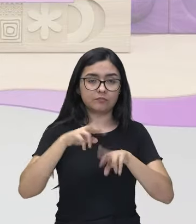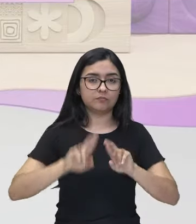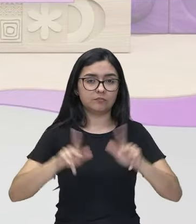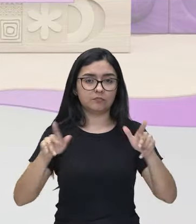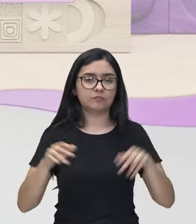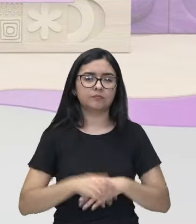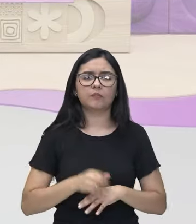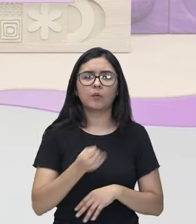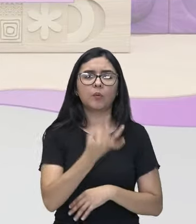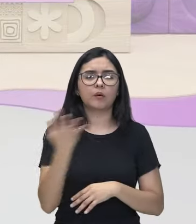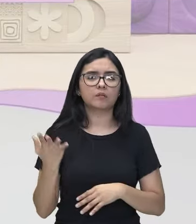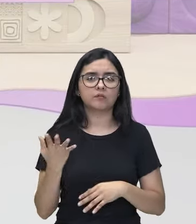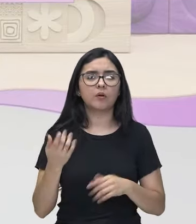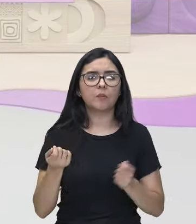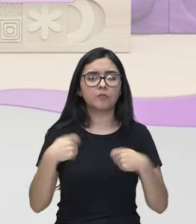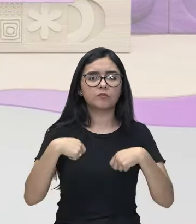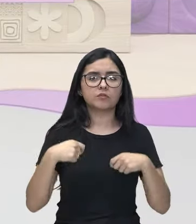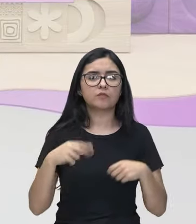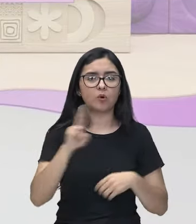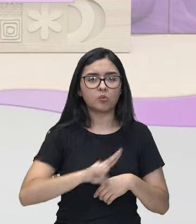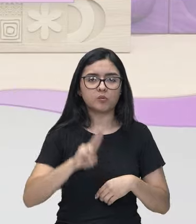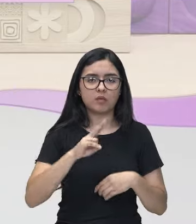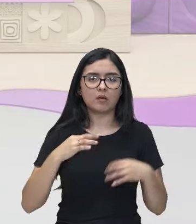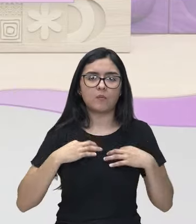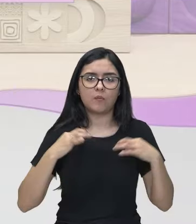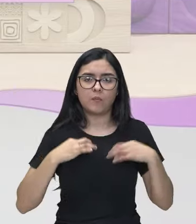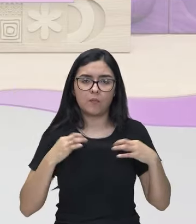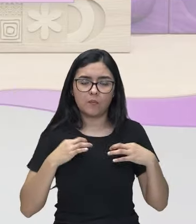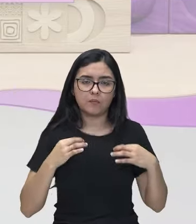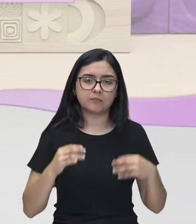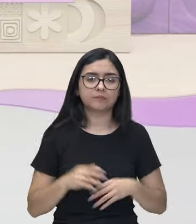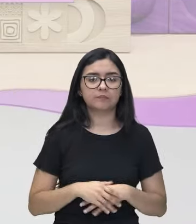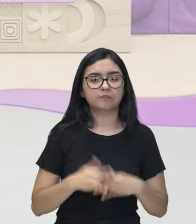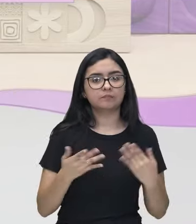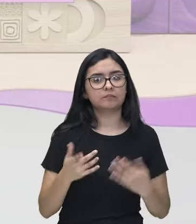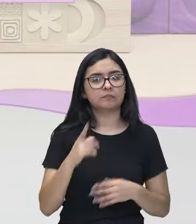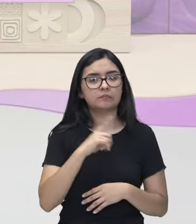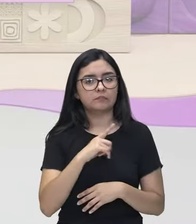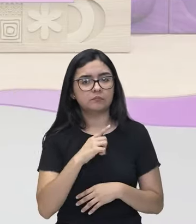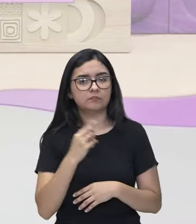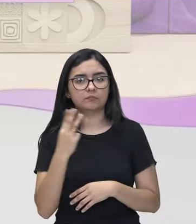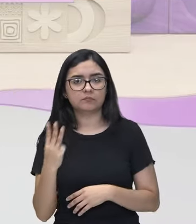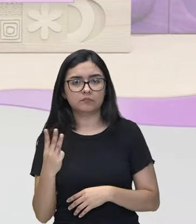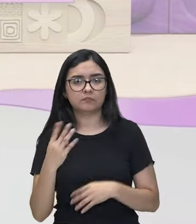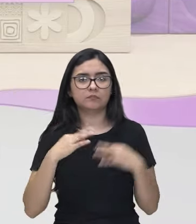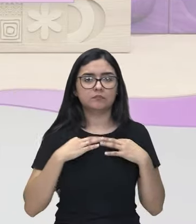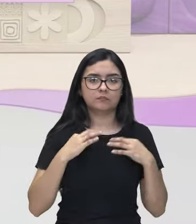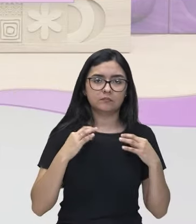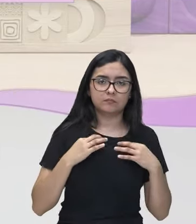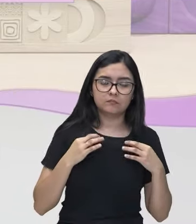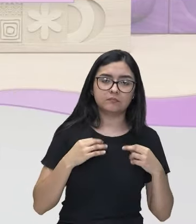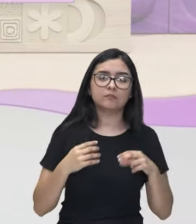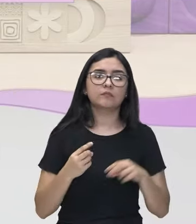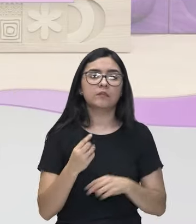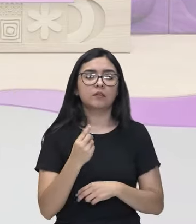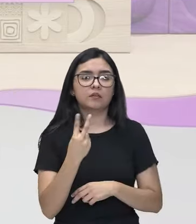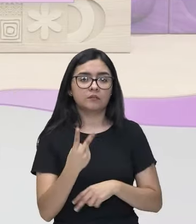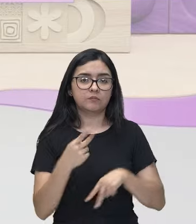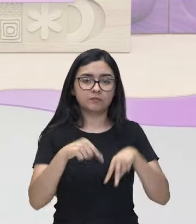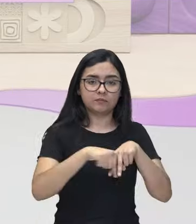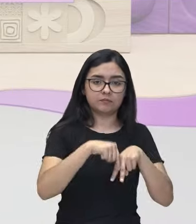você pode se vestir? E aí, hein? Pensa só, tenho 3 camisetas diferentes e 2 calças diferentes, assim como nós temos aí na imagem ao nosso